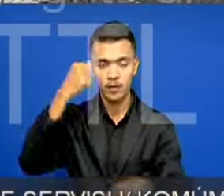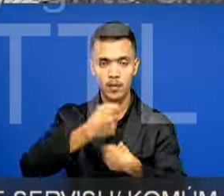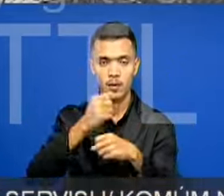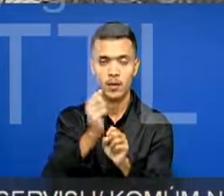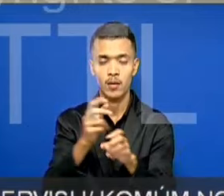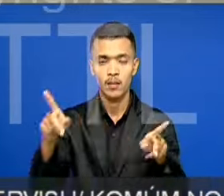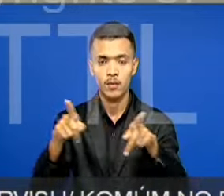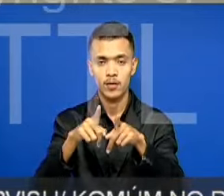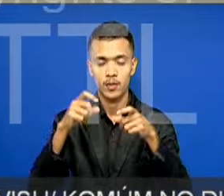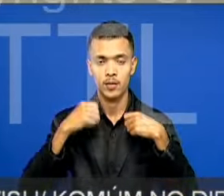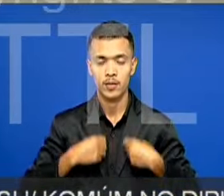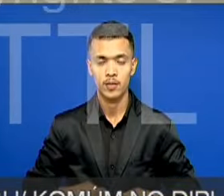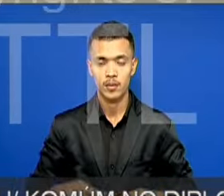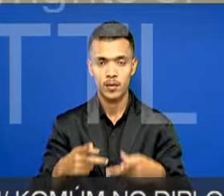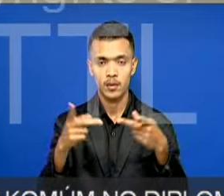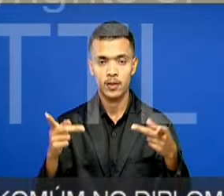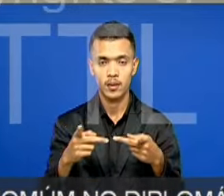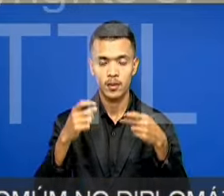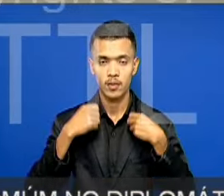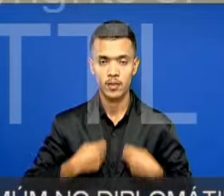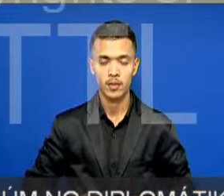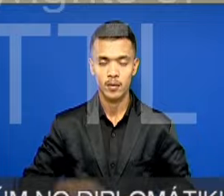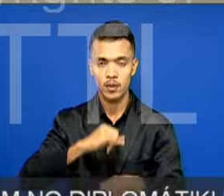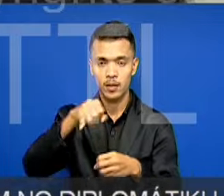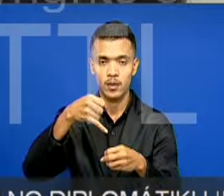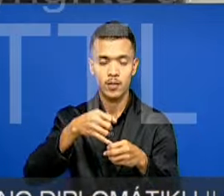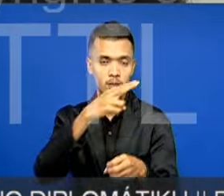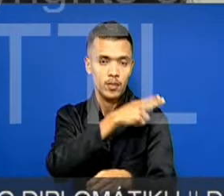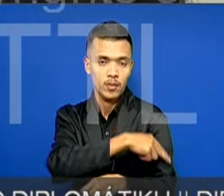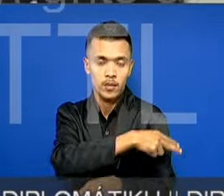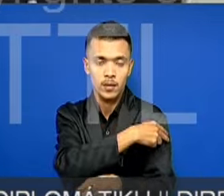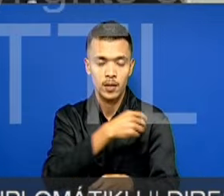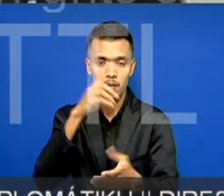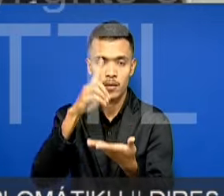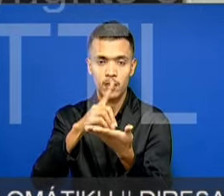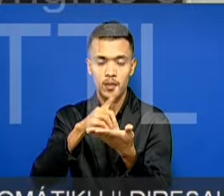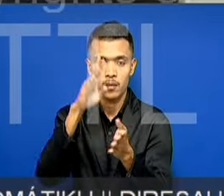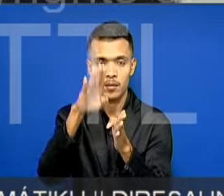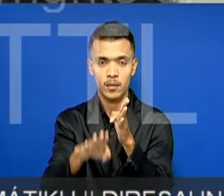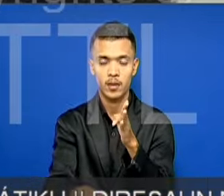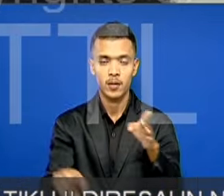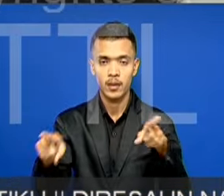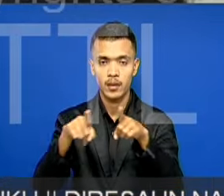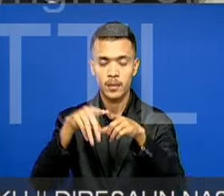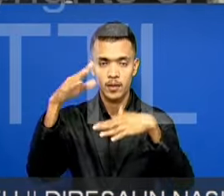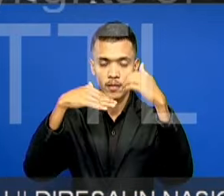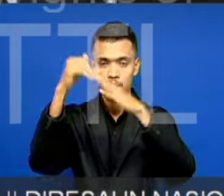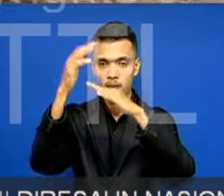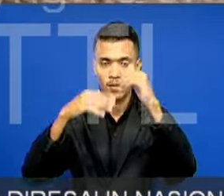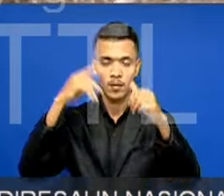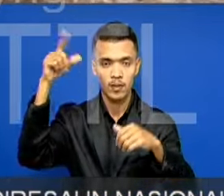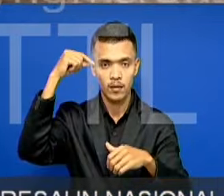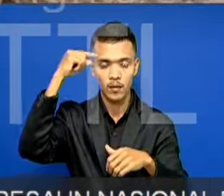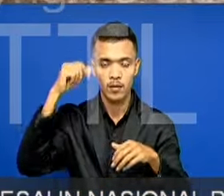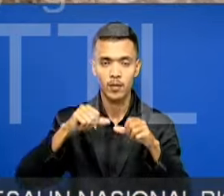posto de saúde no centro de saúde, inclui hospital, nem bem pessoal de saúde menos, no setor infraestrutura. De Daugne, o governo